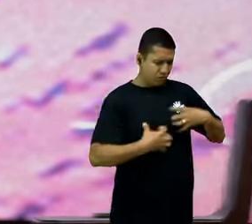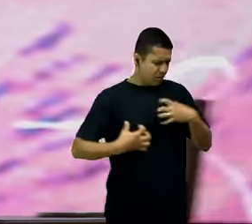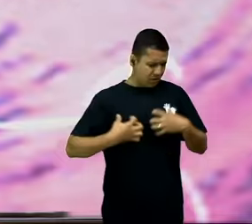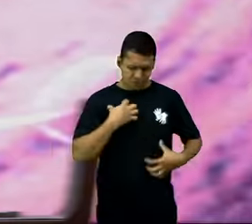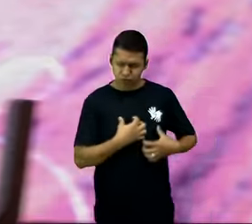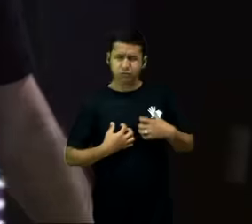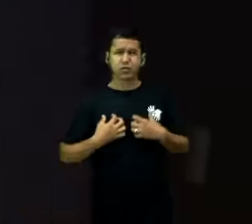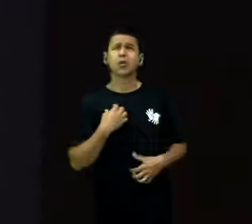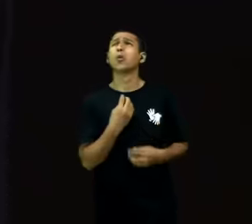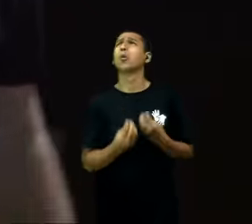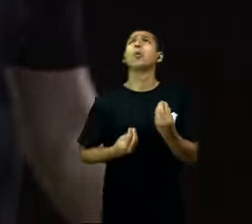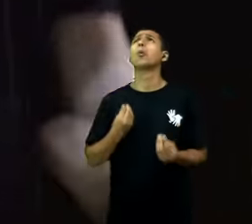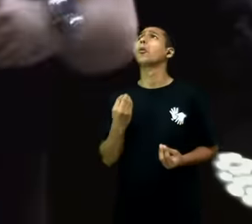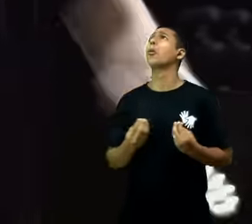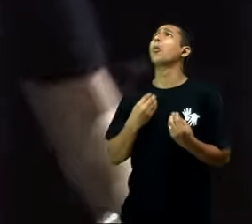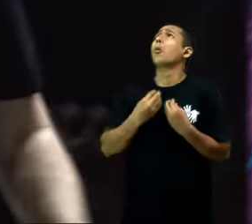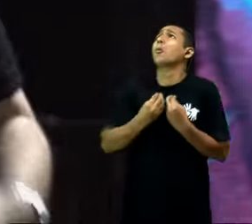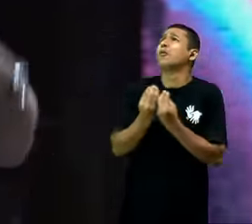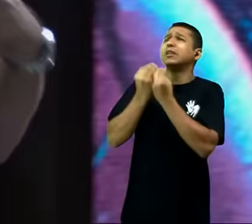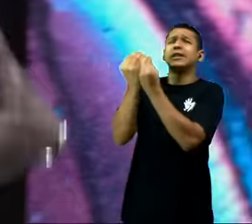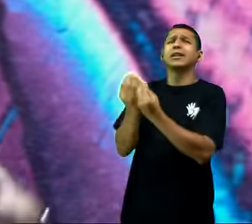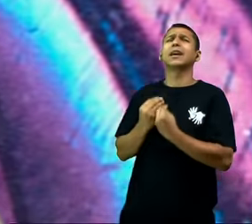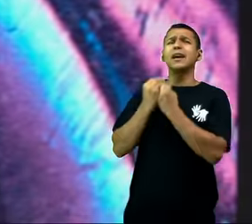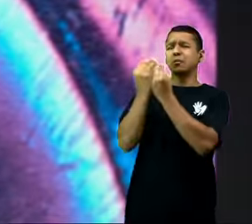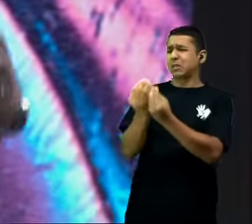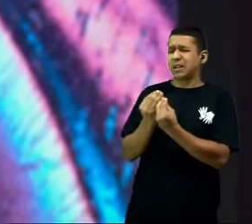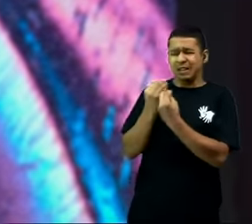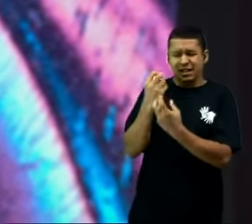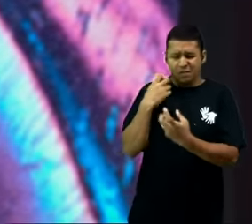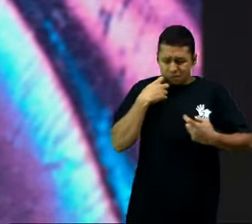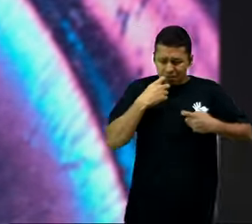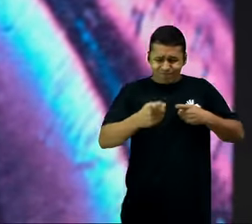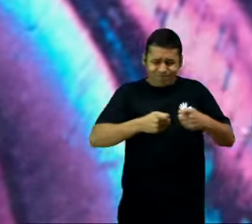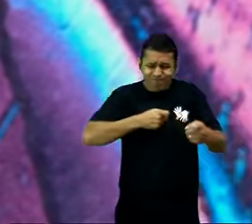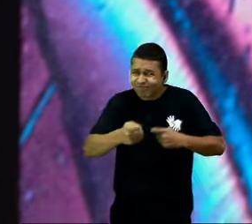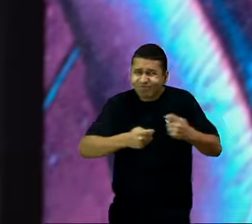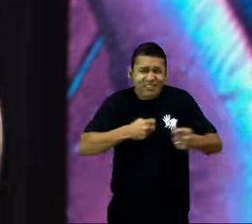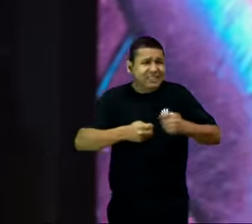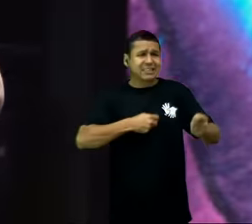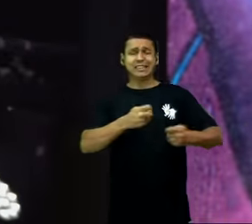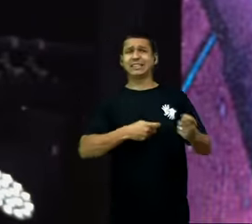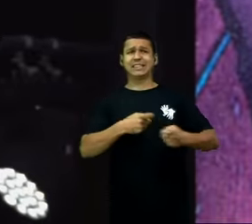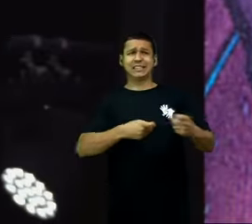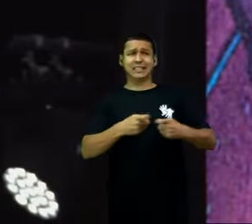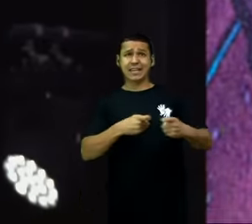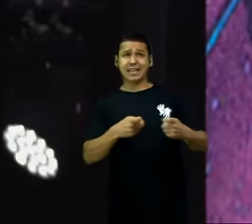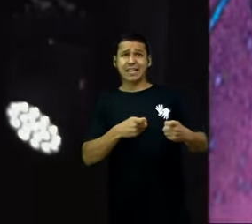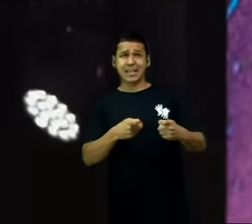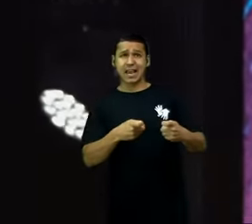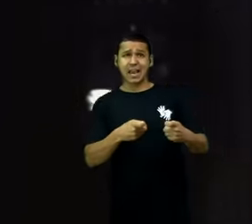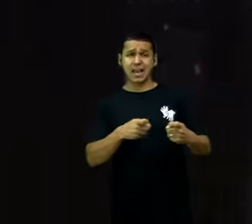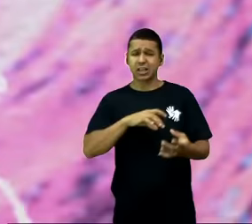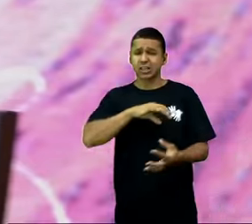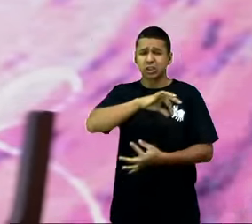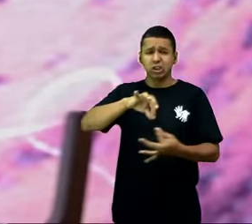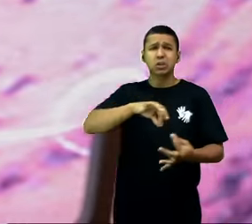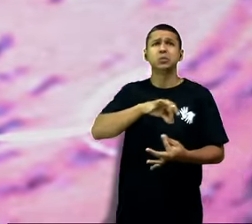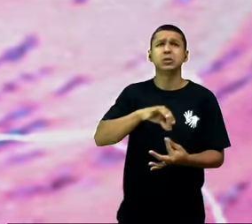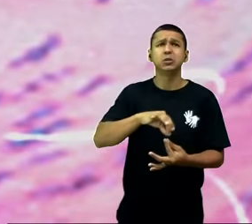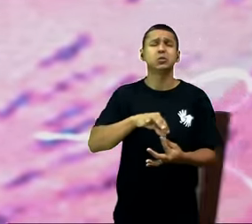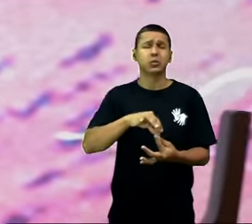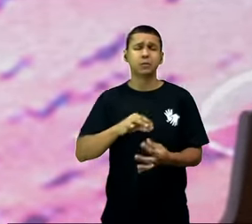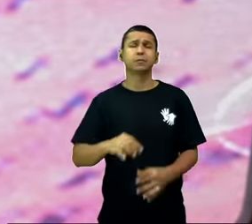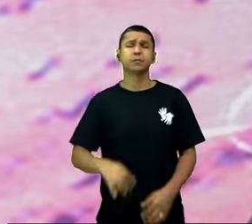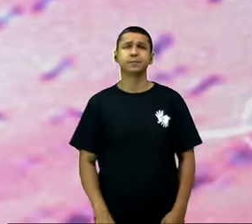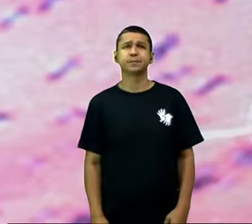semanas dizendo: como é que eu vou fazer essa entrega, Senhor? É uma guerra espiritual. Porque o diabo diz assim: não entrega não, se você entregar ele vai matar. Ele vai acabar com isso.